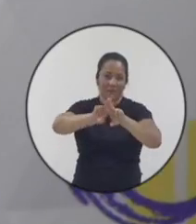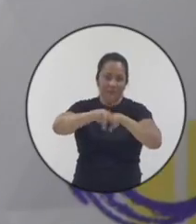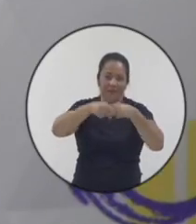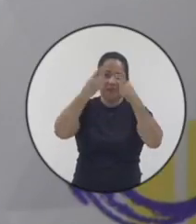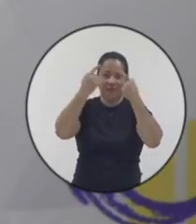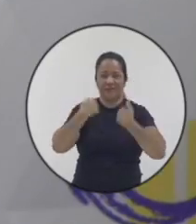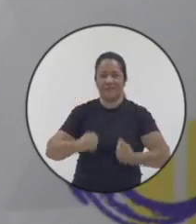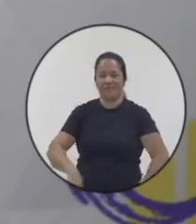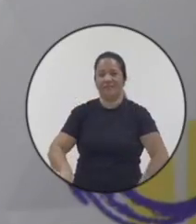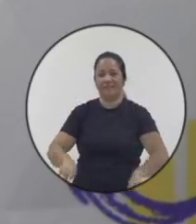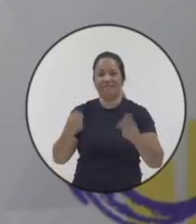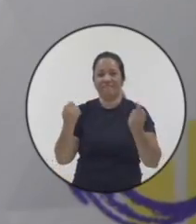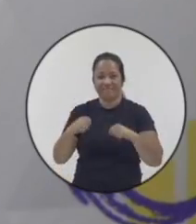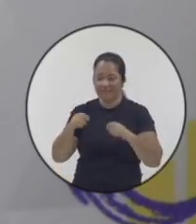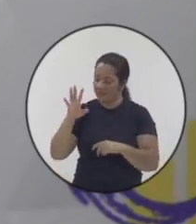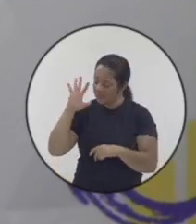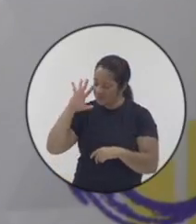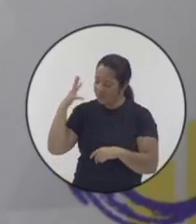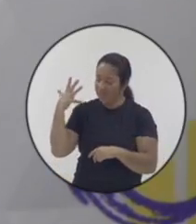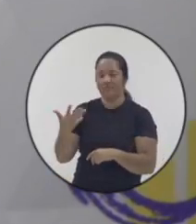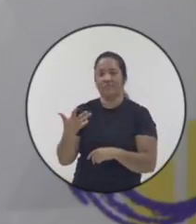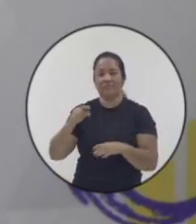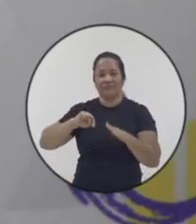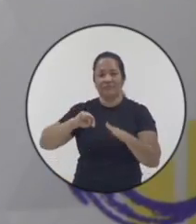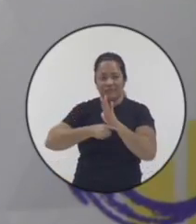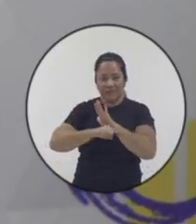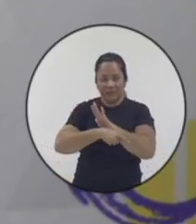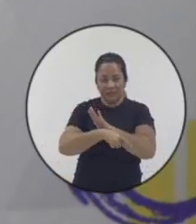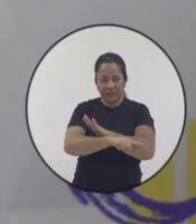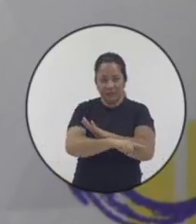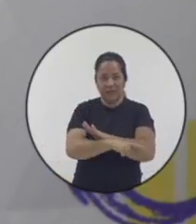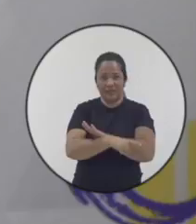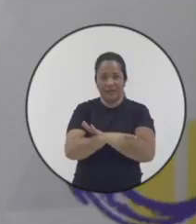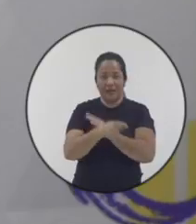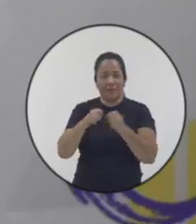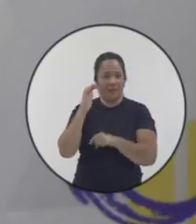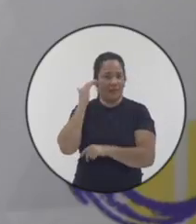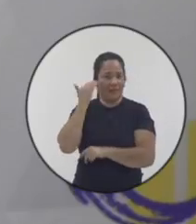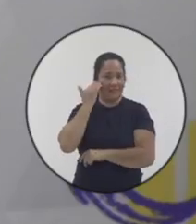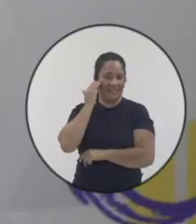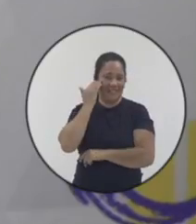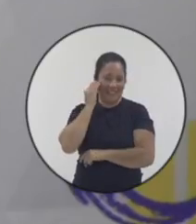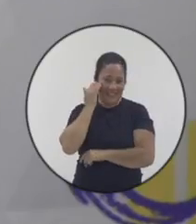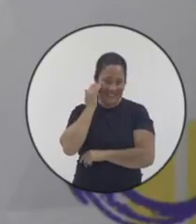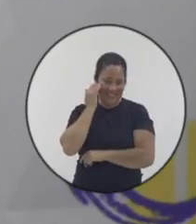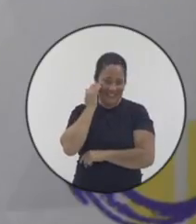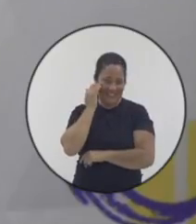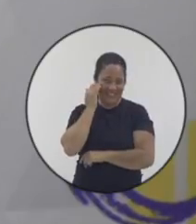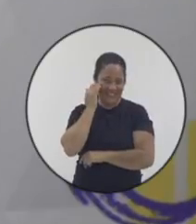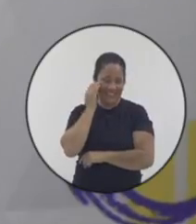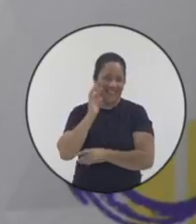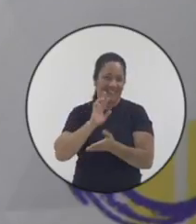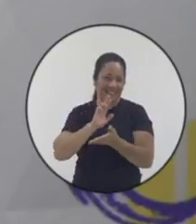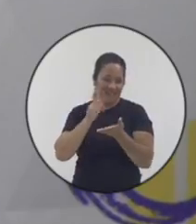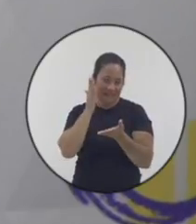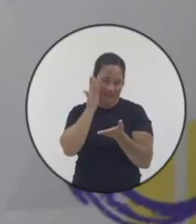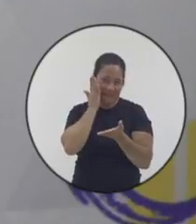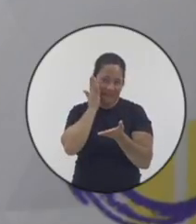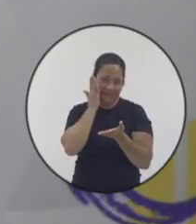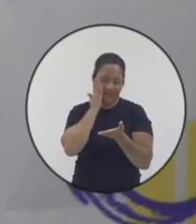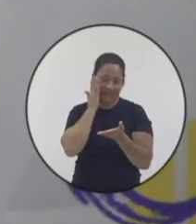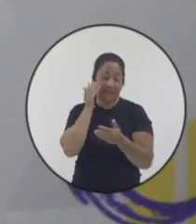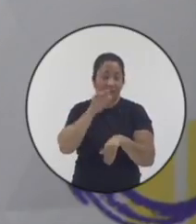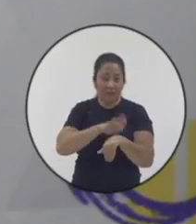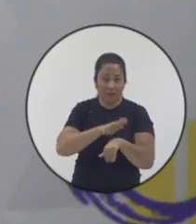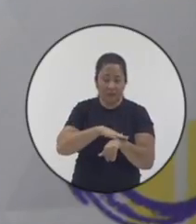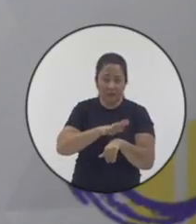mais eficaz, mais pragmática e mais complexa e completa, a gente precisa entender dessas nuances todas, sabe? E aí a gente está num